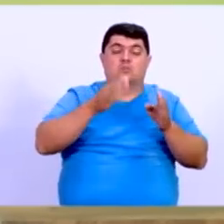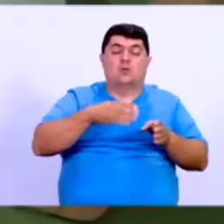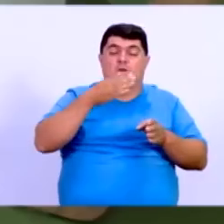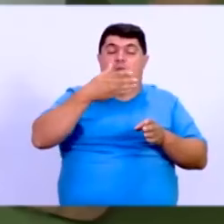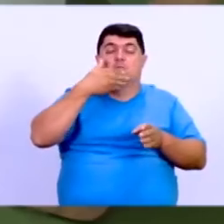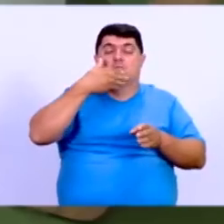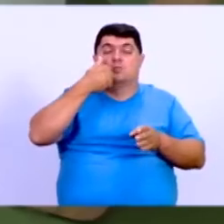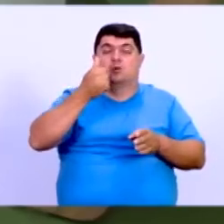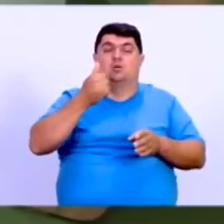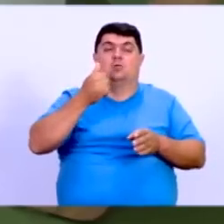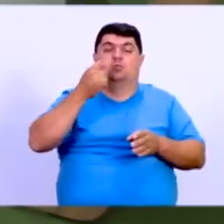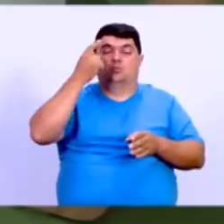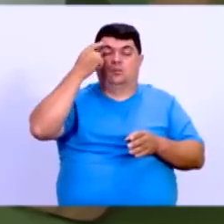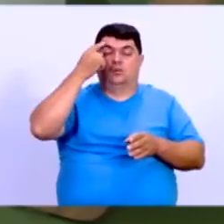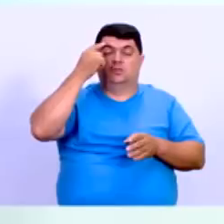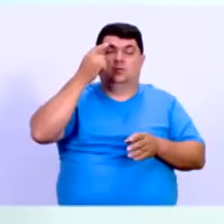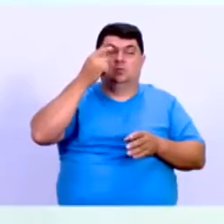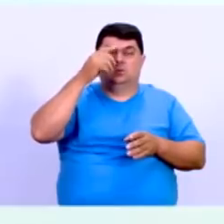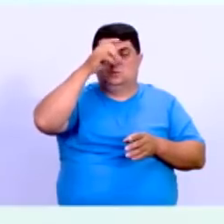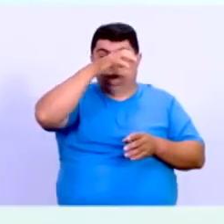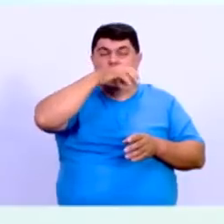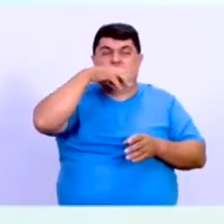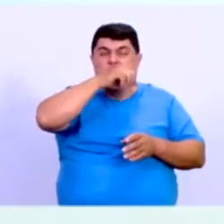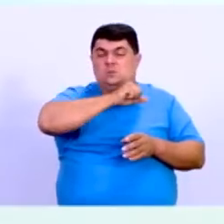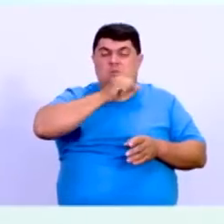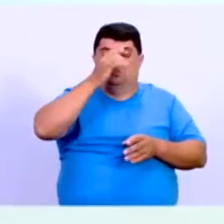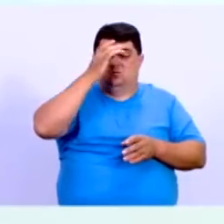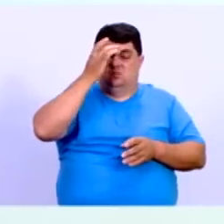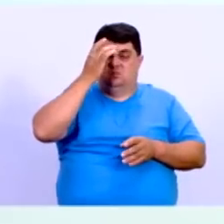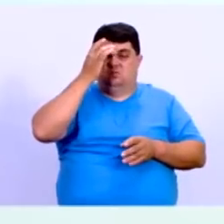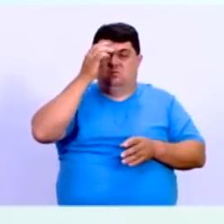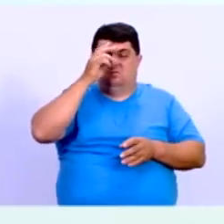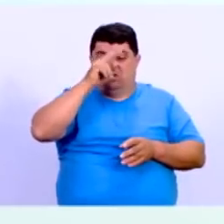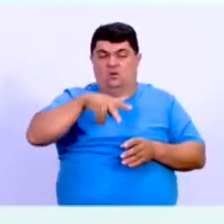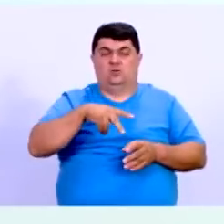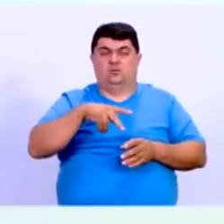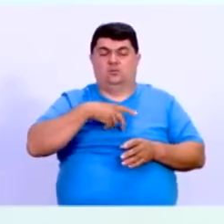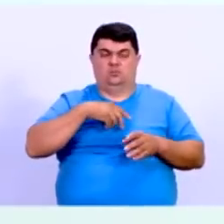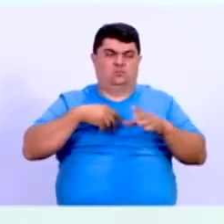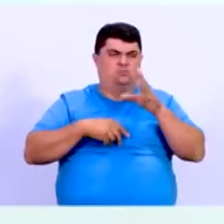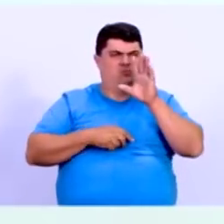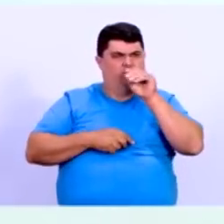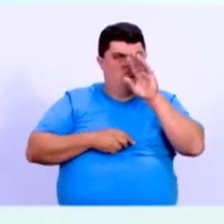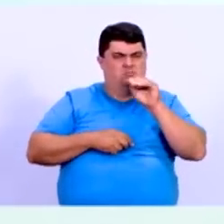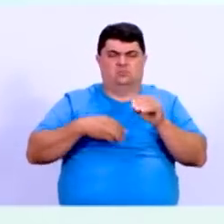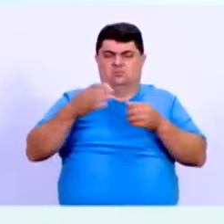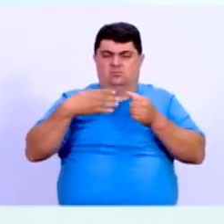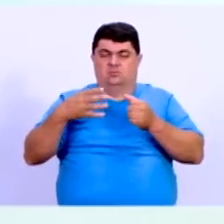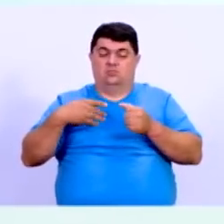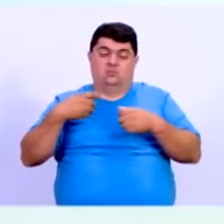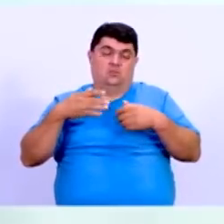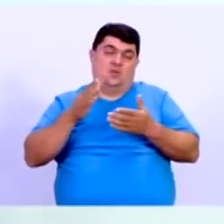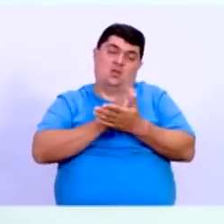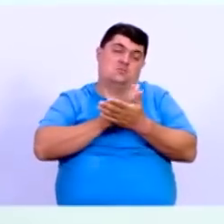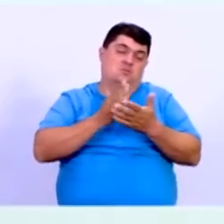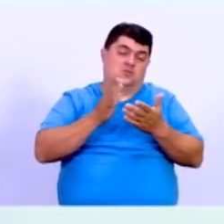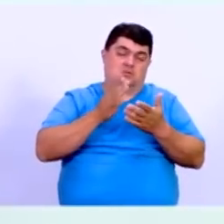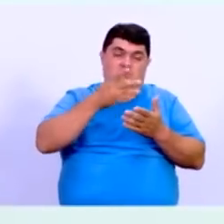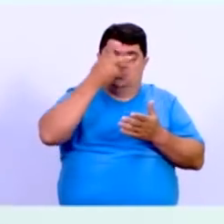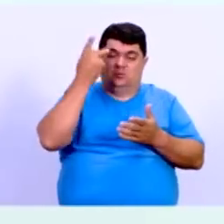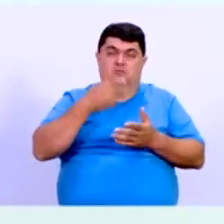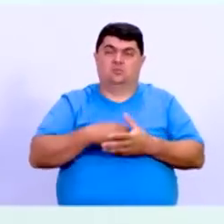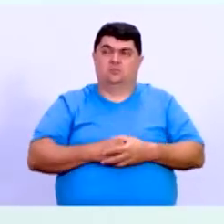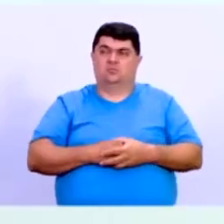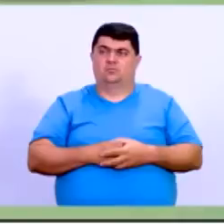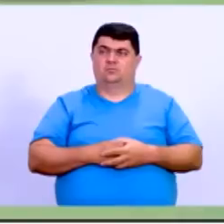aí. Alta disponibilidade, né, professor? Muito bem. Então é isso, pessoal. Olha a briga, né? Linux ou Windows, né? Vai depender da situação, né, galera? Olha só aqui,